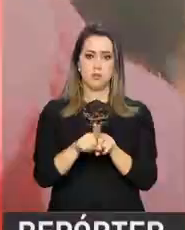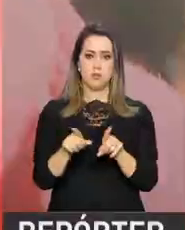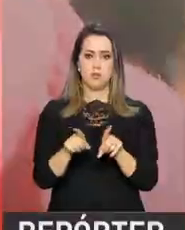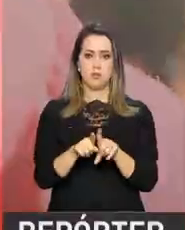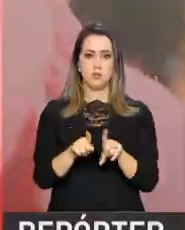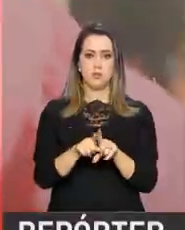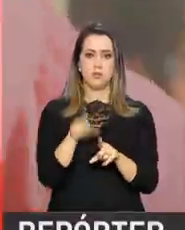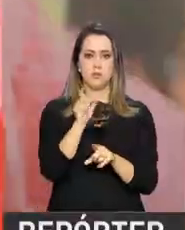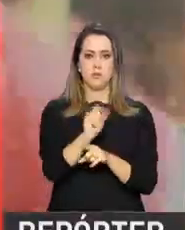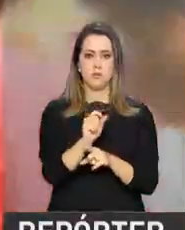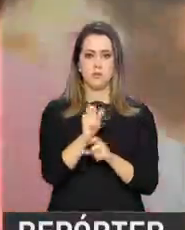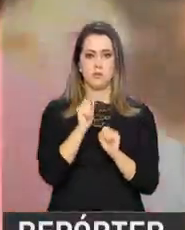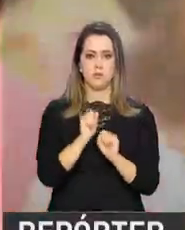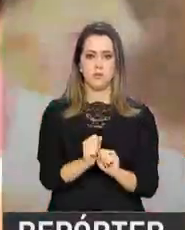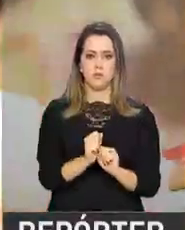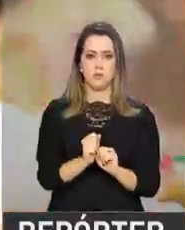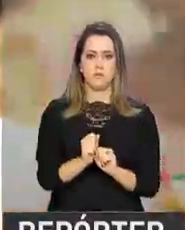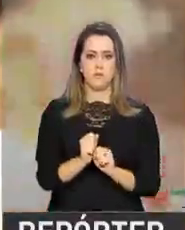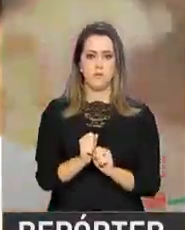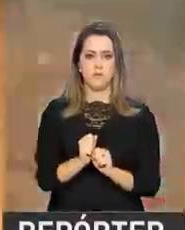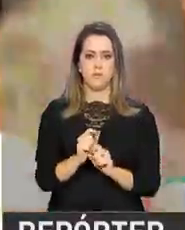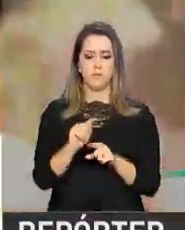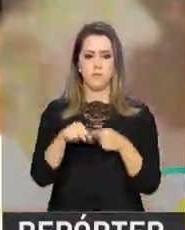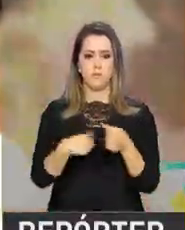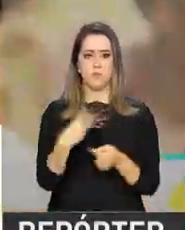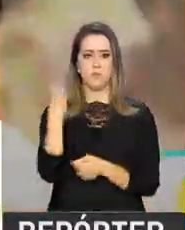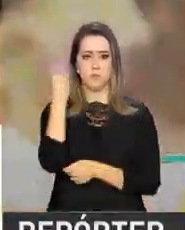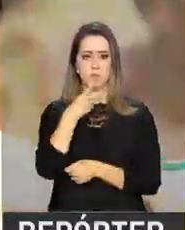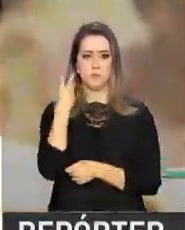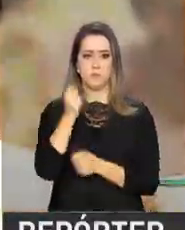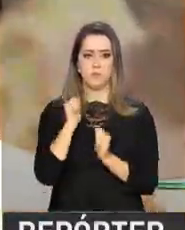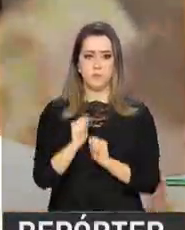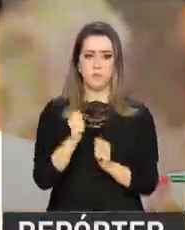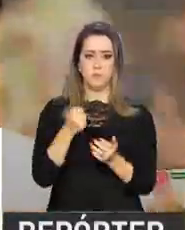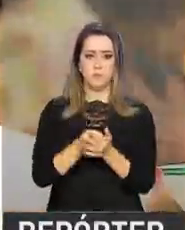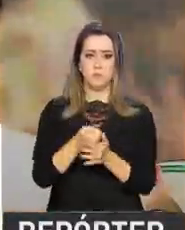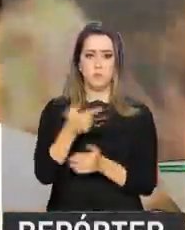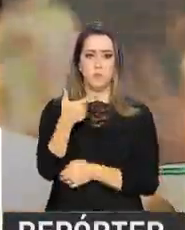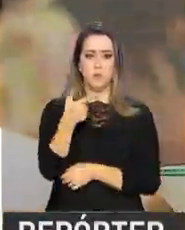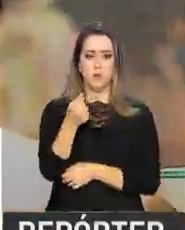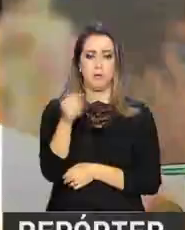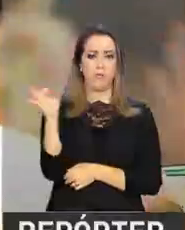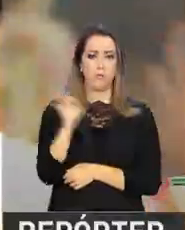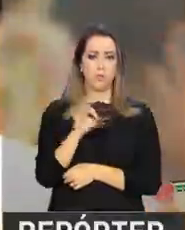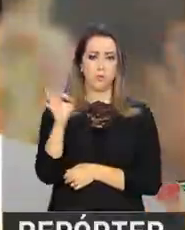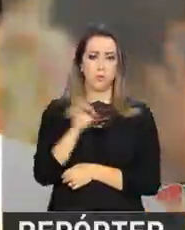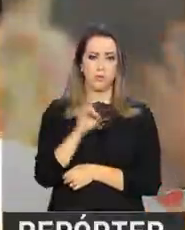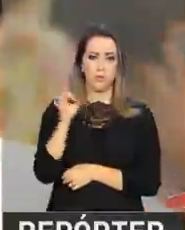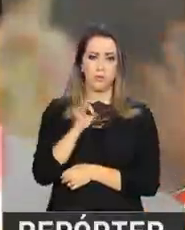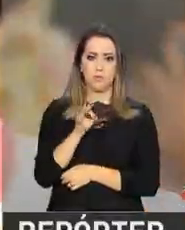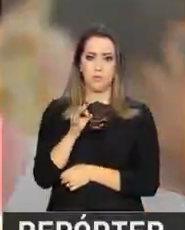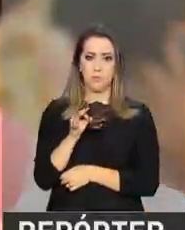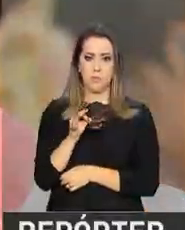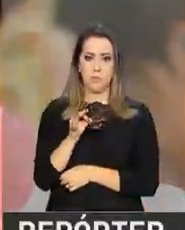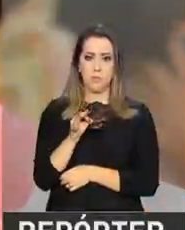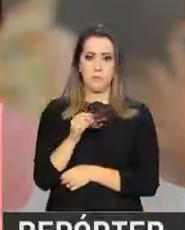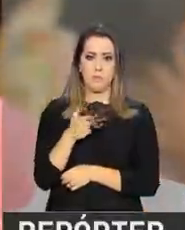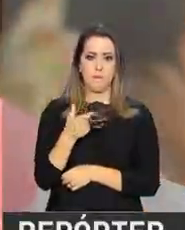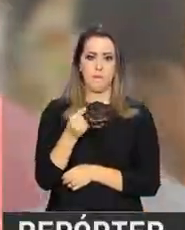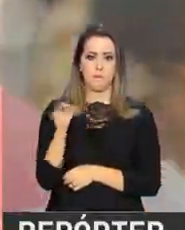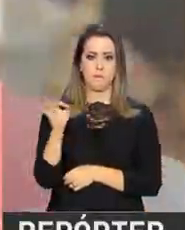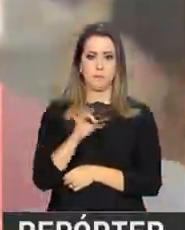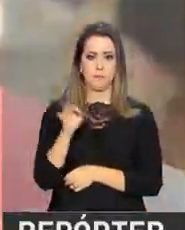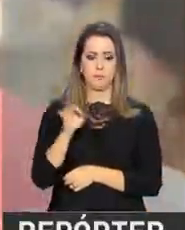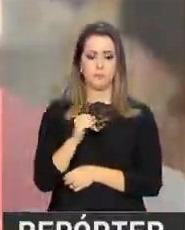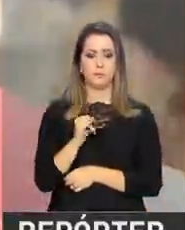também ensino depois três horas eu posso eu pago 20% nesse passadas três horas não pagos por